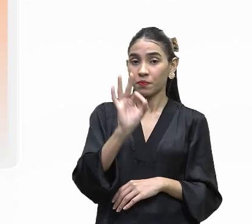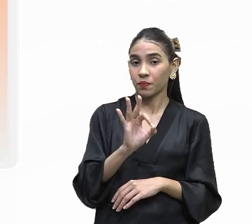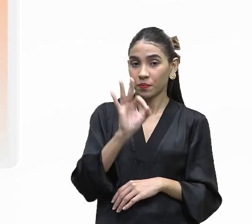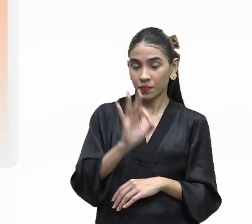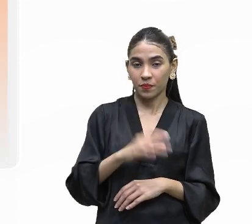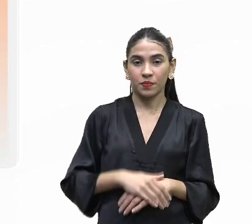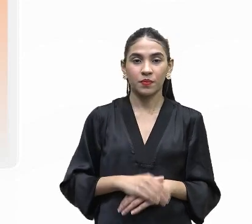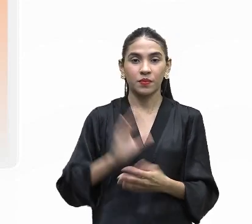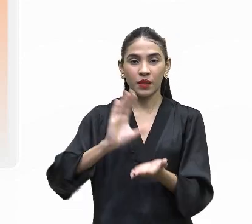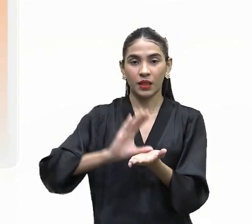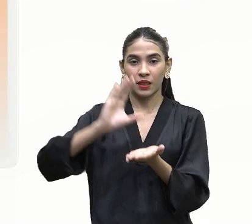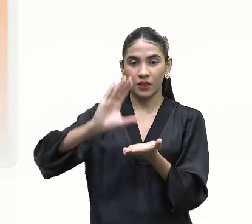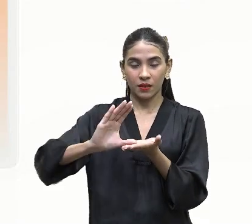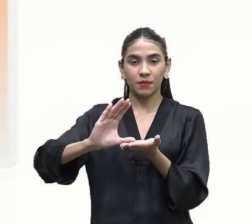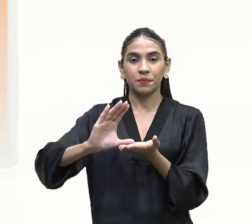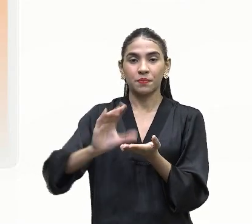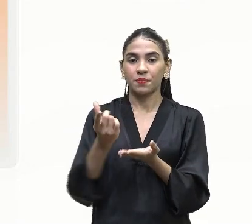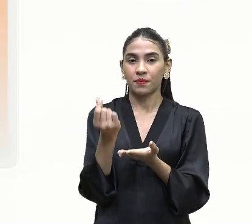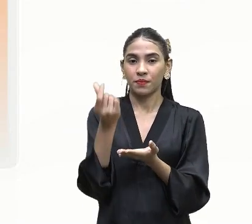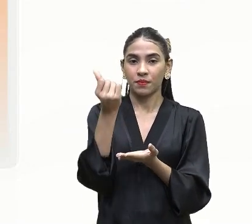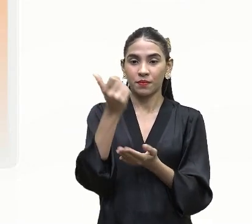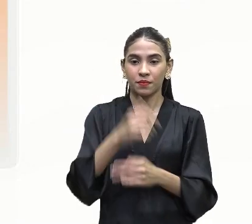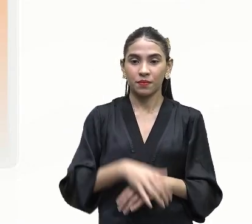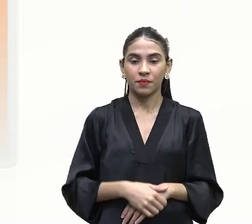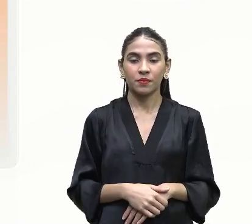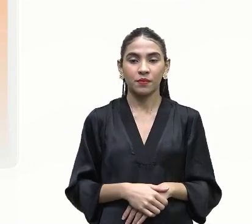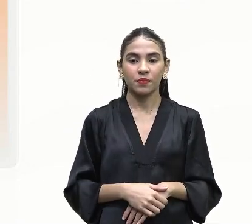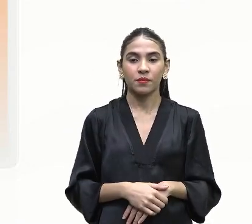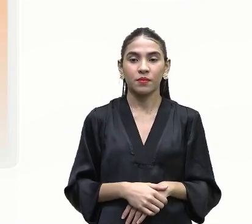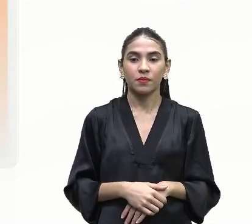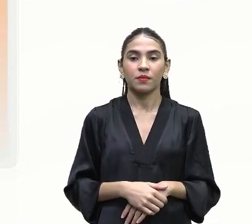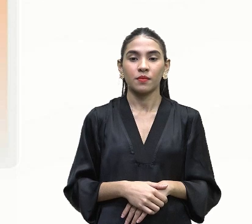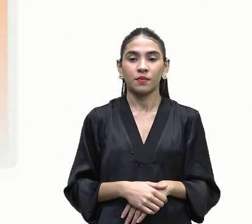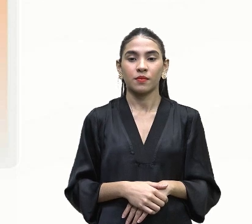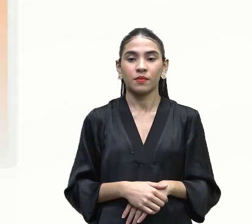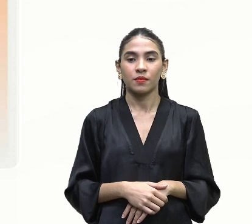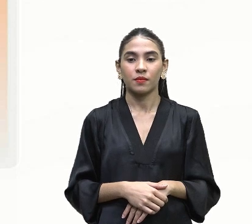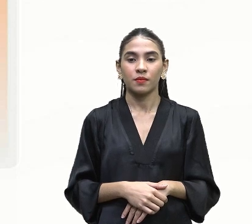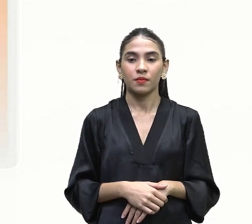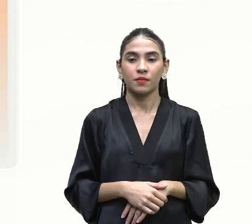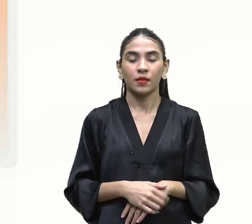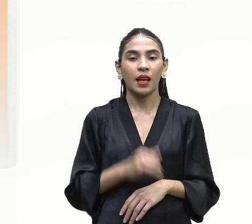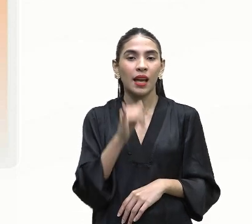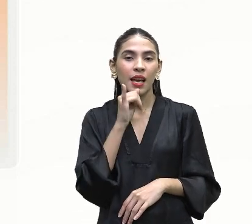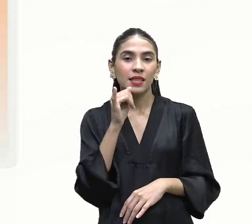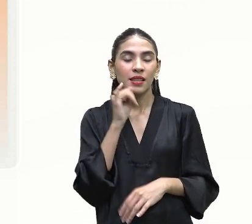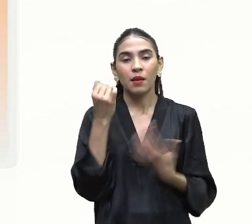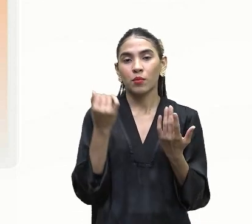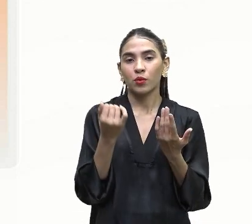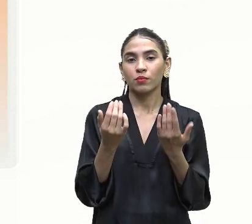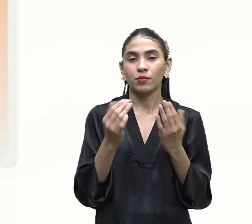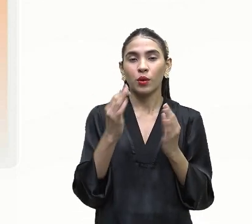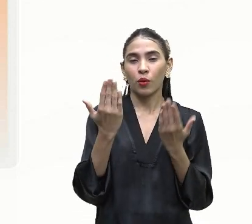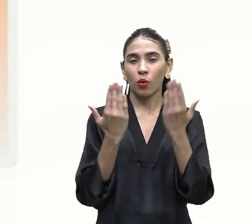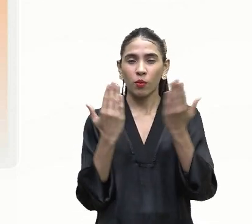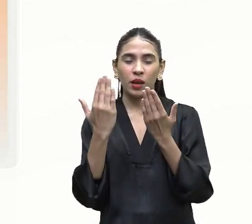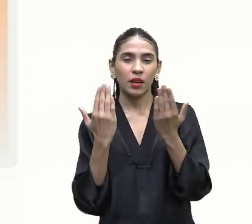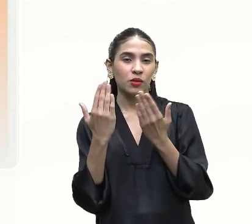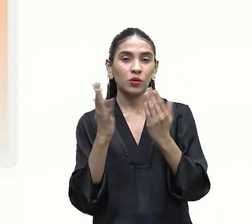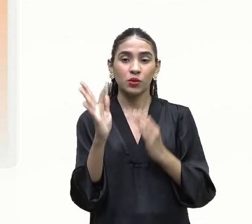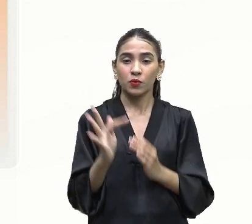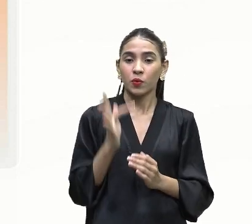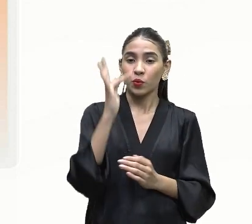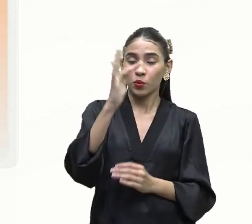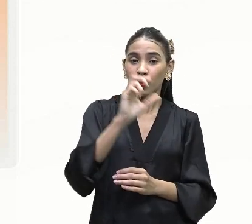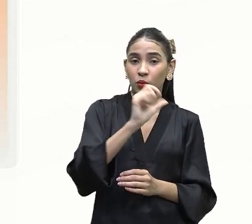30% para investir. Planos para daqui a 3 anos, daqui a